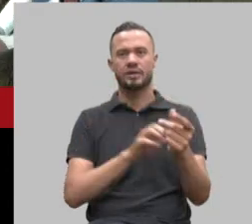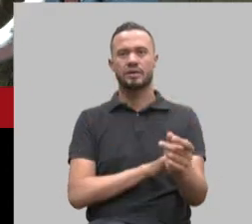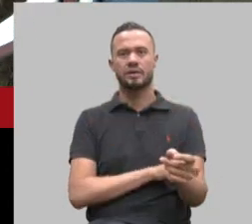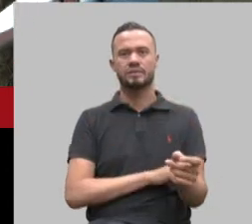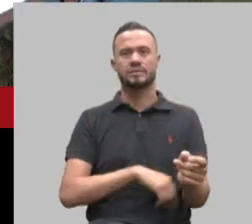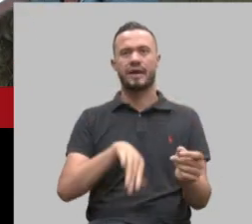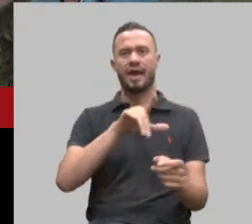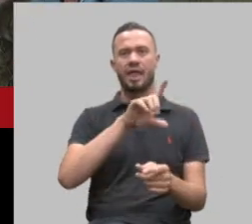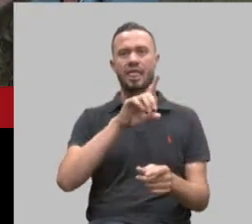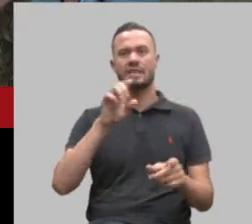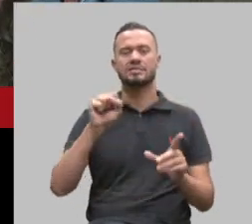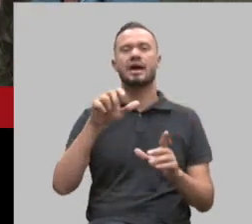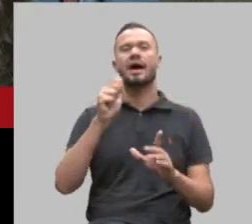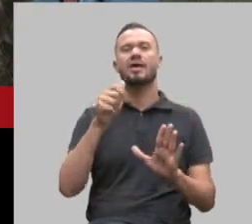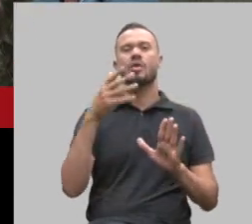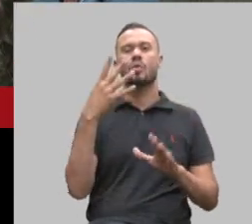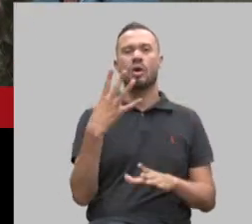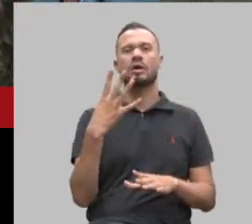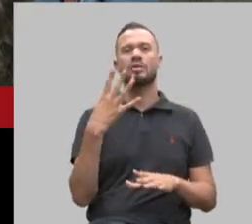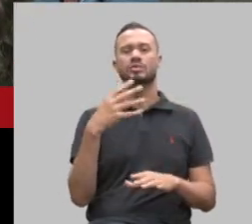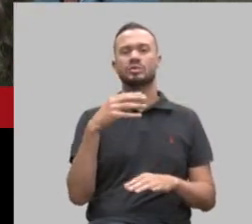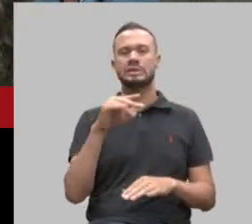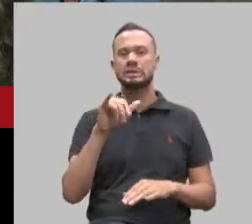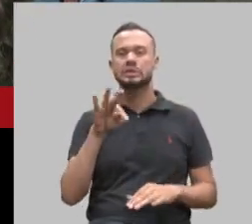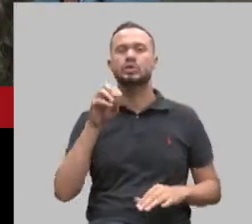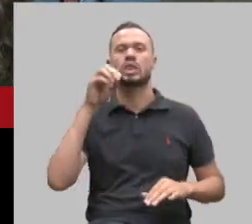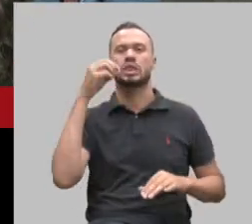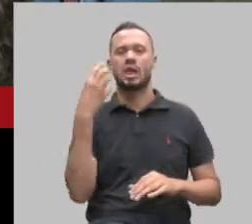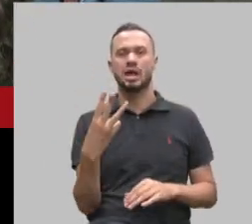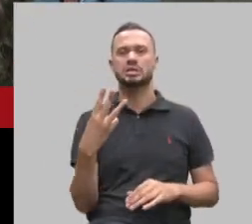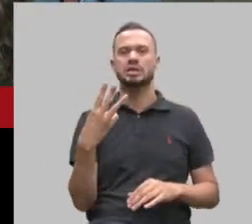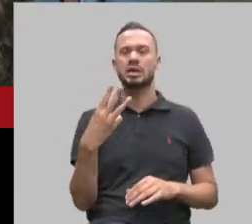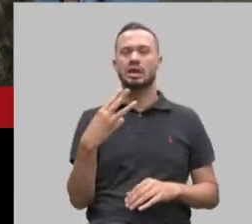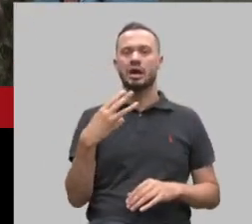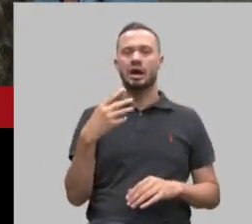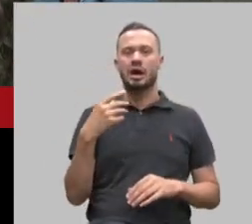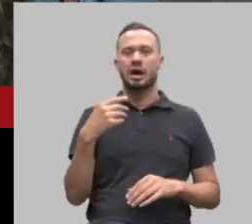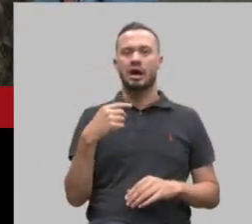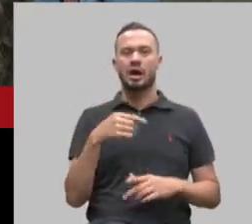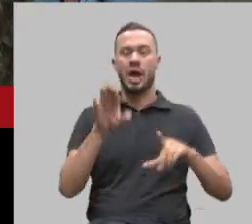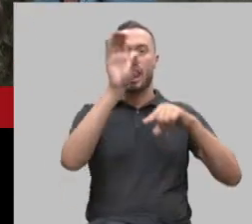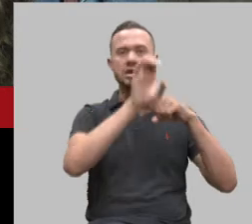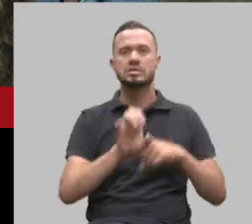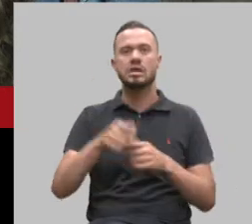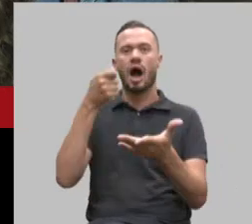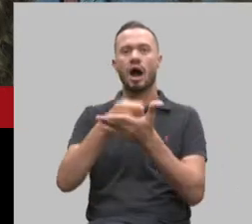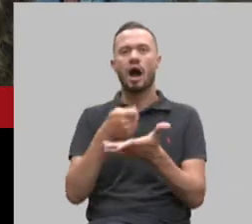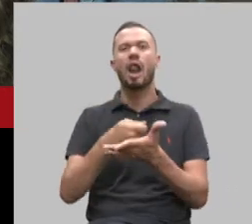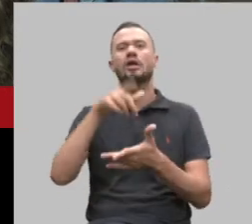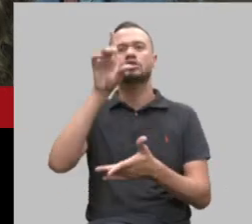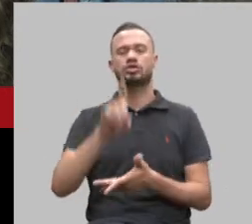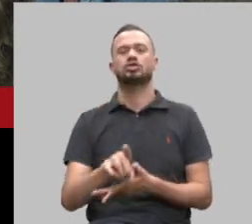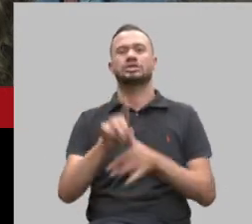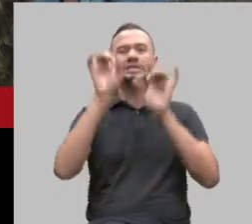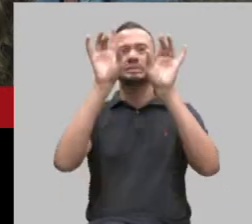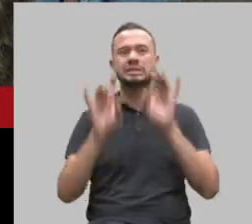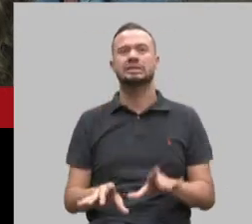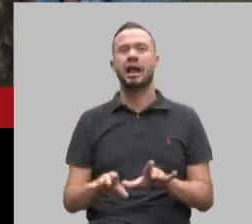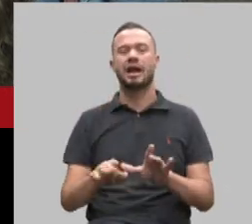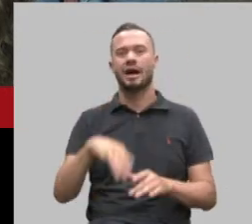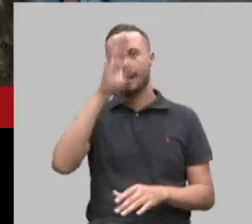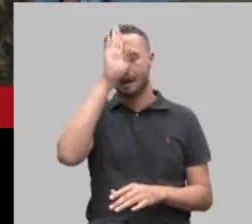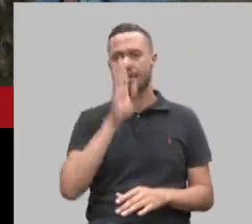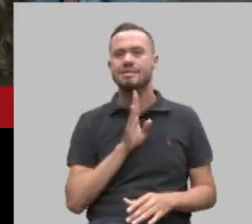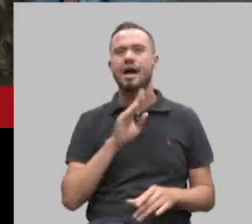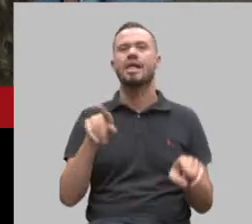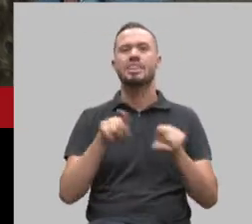em seu artigo 4 inciso 3 que é dever do Estado garantir o atendimento educacional especializado gratuito aos educandos com necessidades